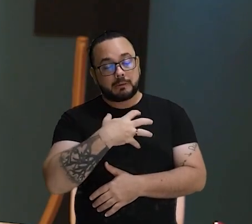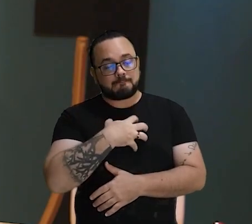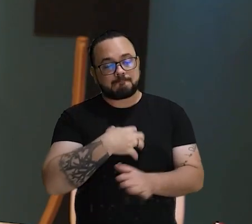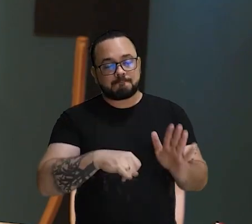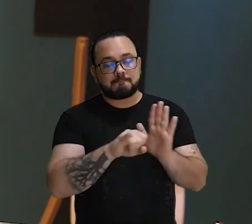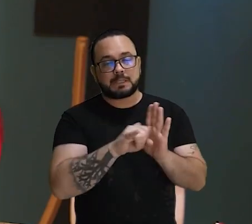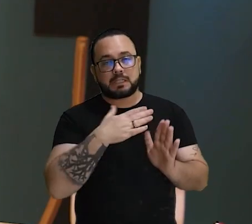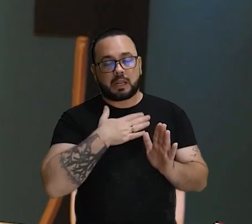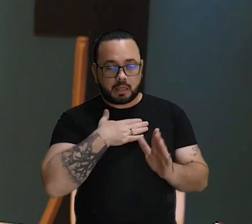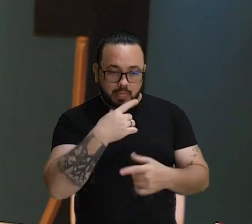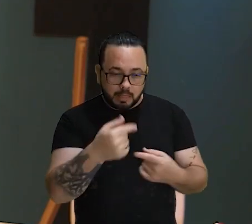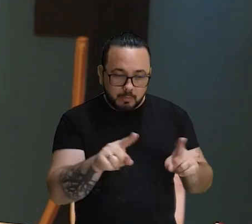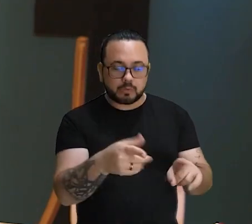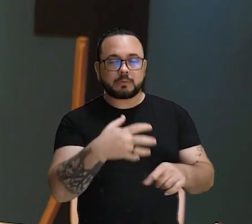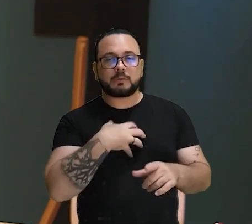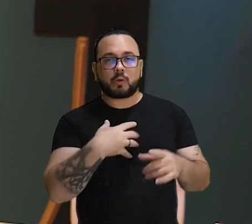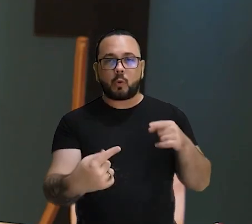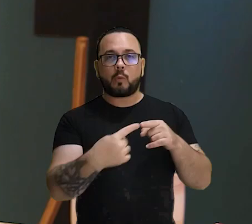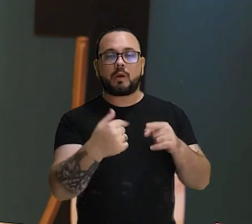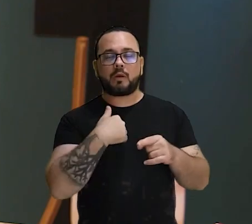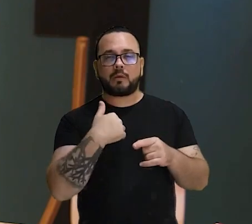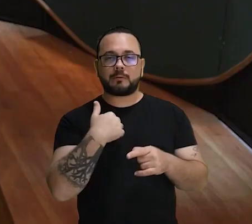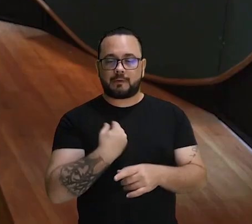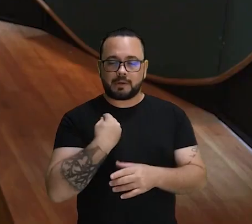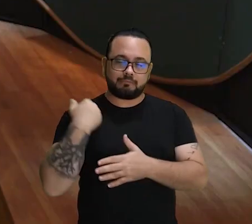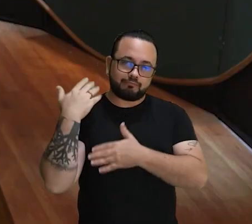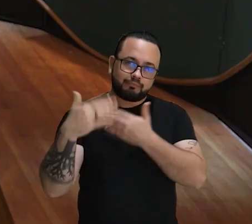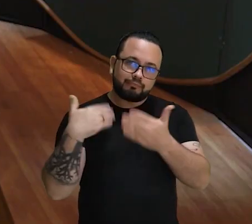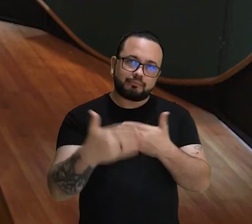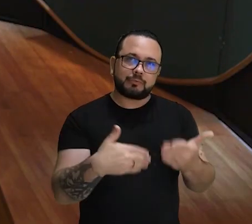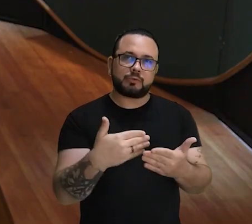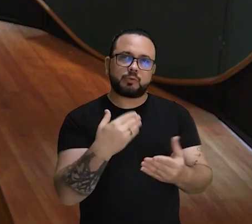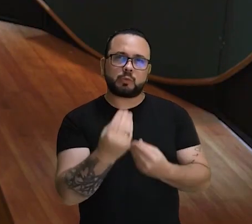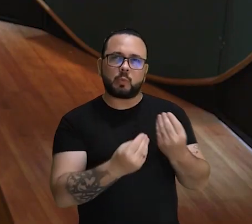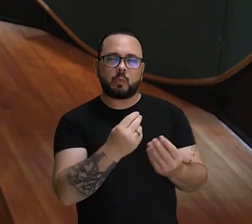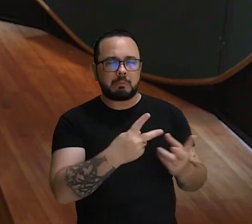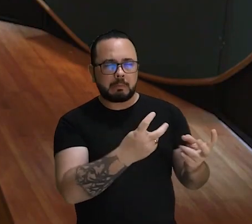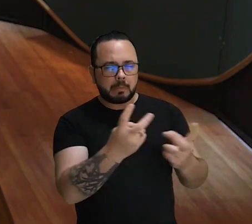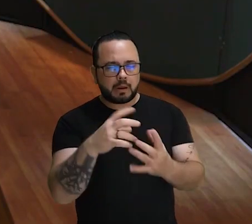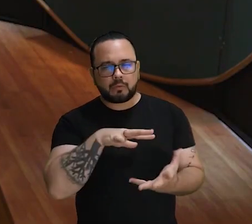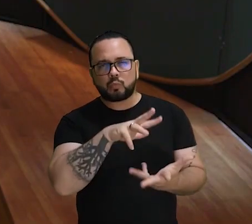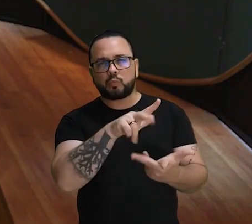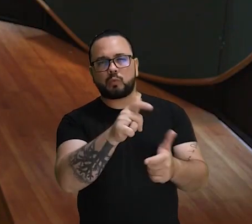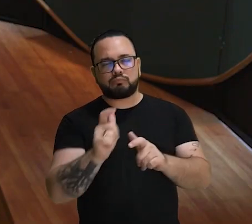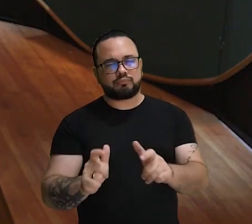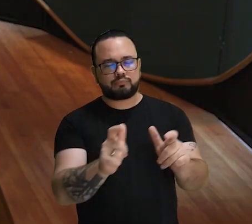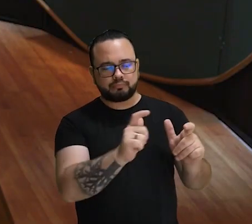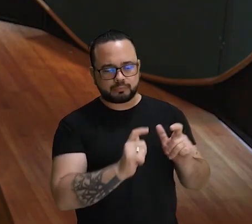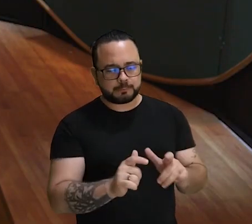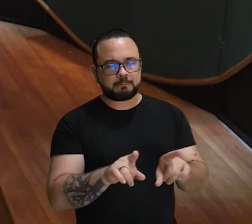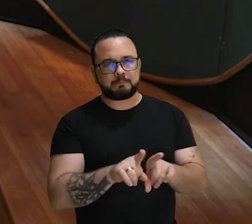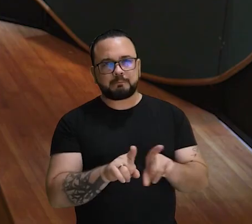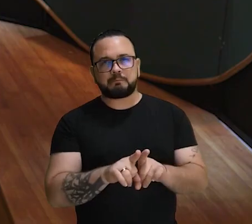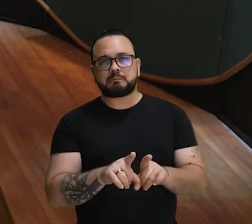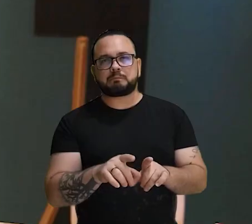da minha trajetória, mesmo que não seja novo, mas que seja, que tenha a ver com todo esse caminho, esse percurso. E essa forma de enxergar o mundo, as pessoas, os lugares, a